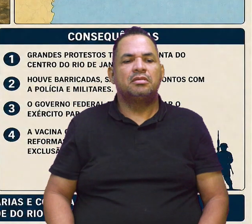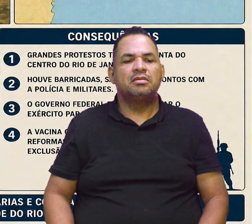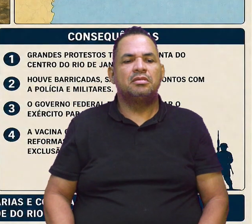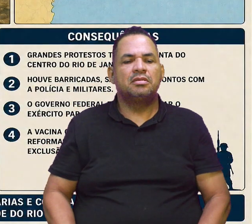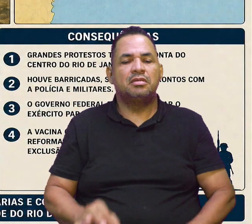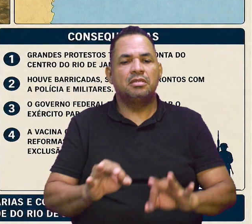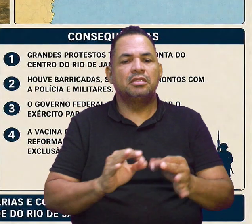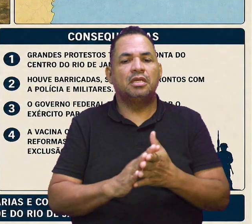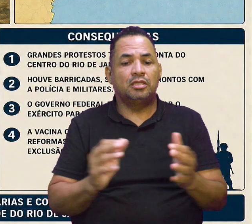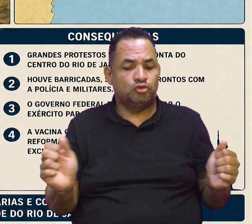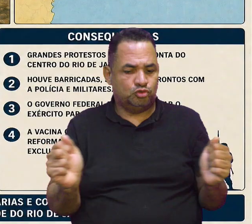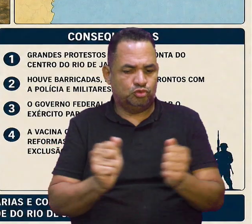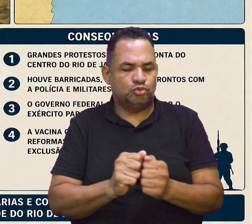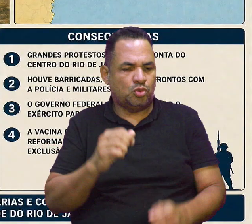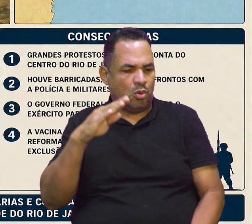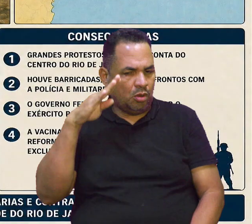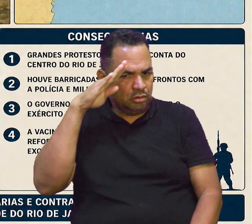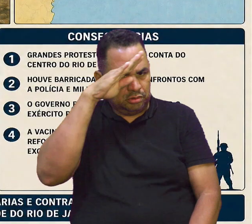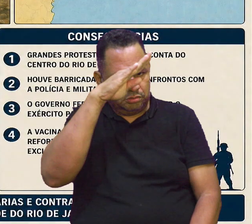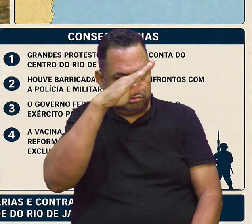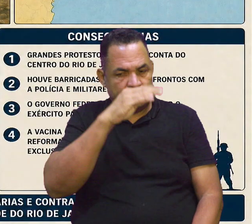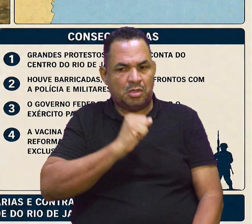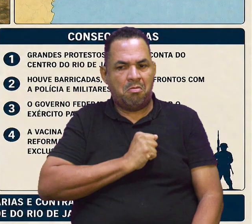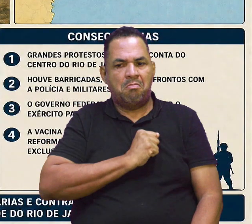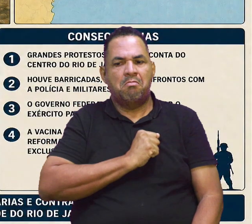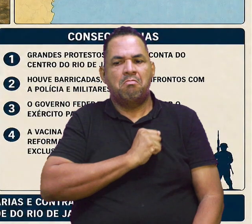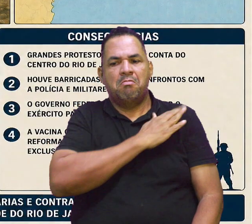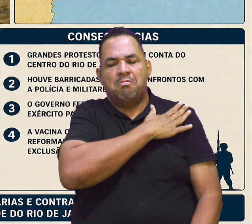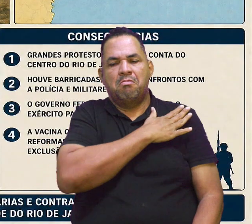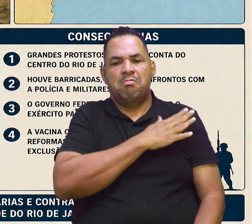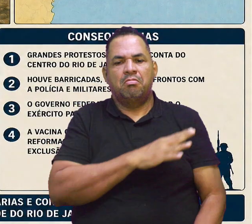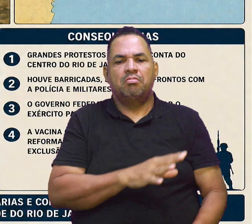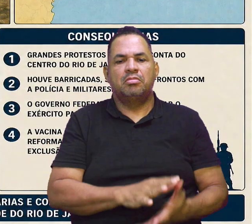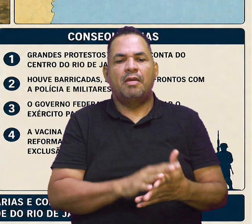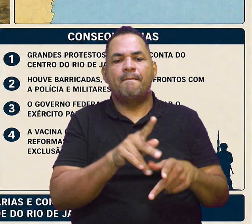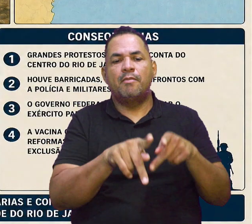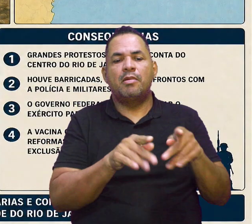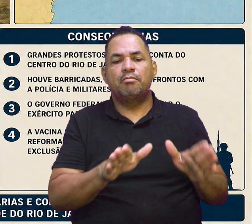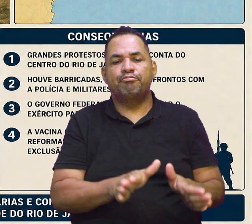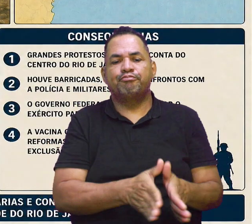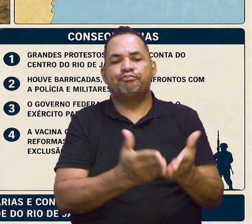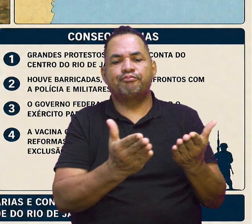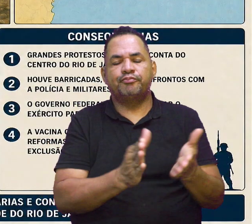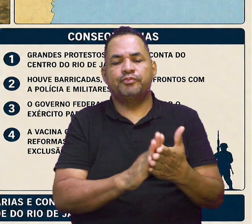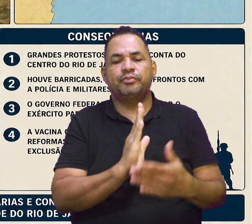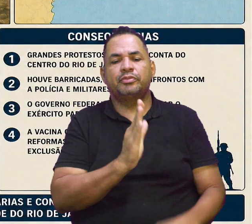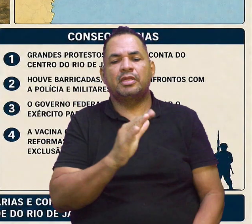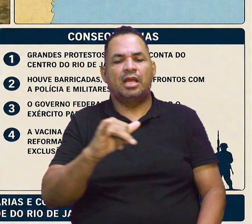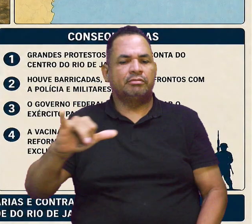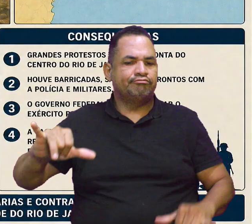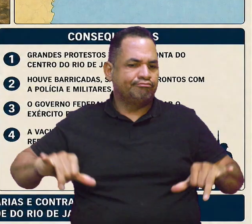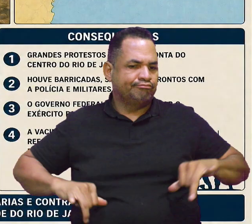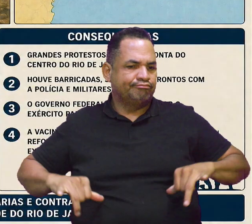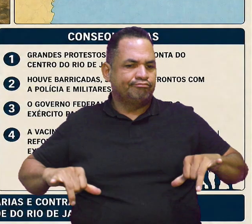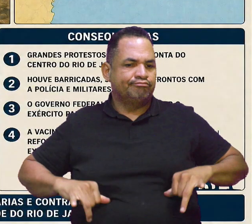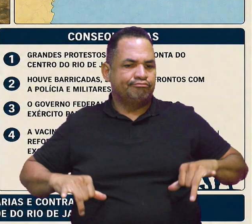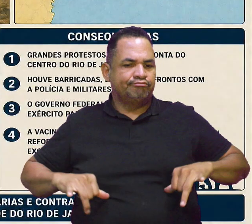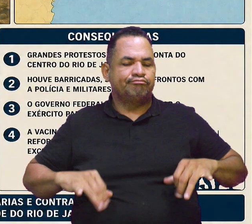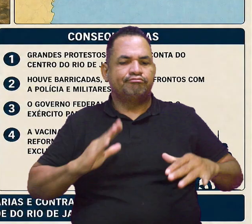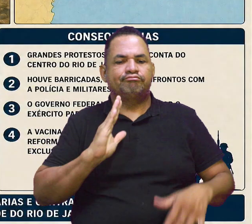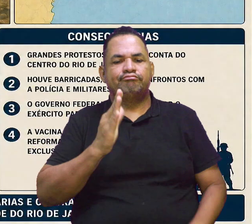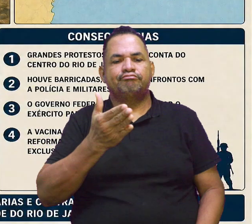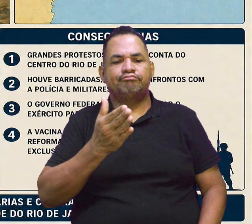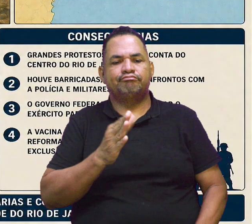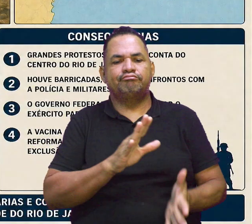junto. Bom, a população pobre, que já sofria com bota abaixo e com o aumento do custo